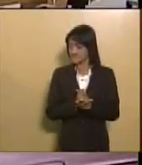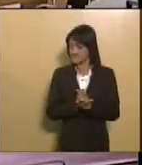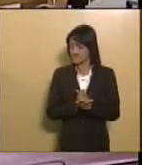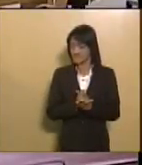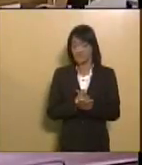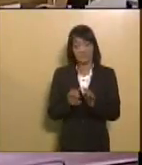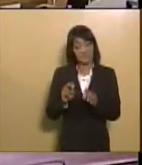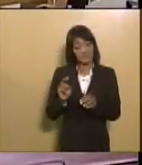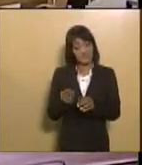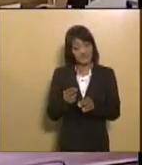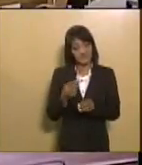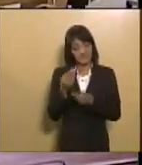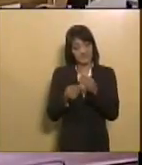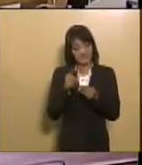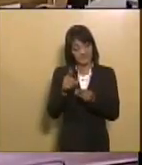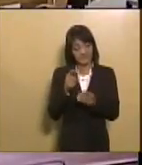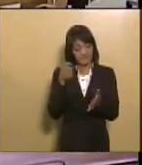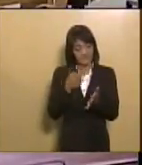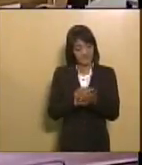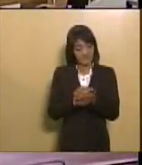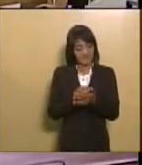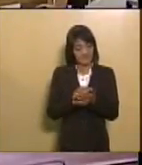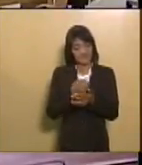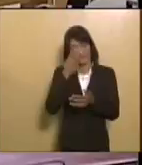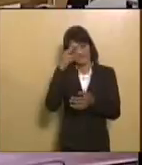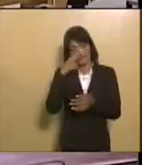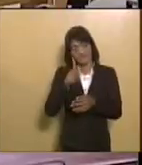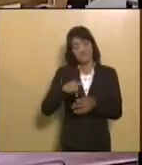Ou seja, quando você pagar mais, lembre quem foi que lhe